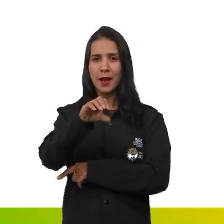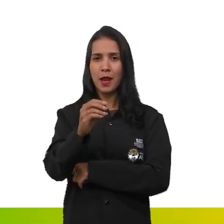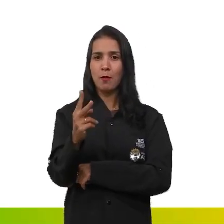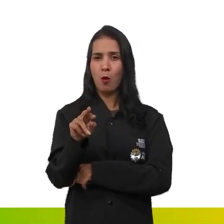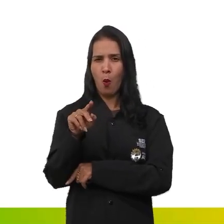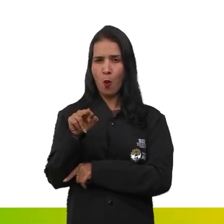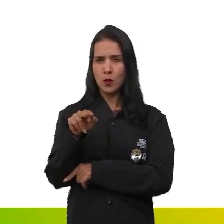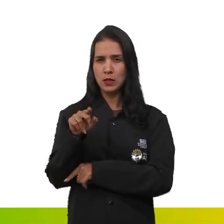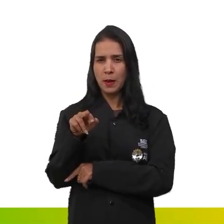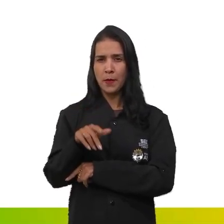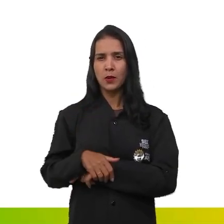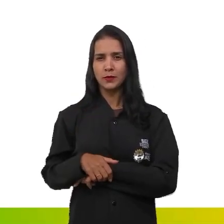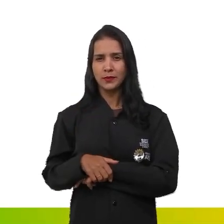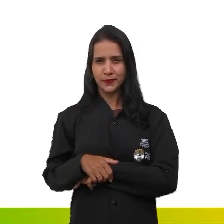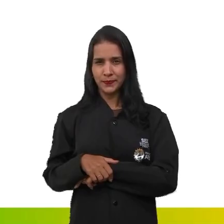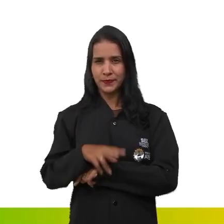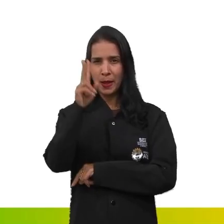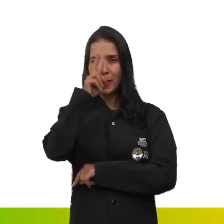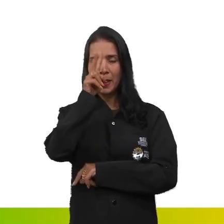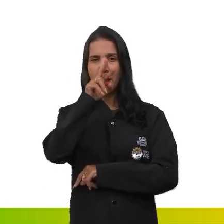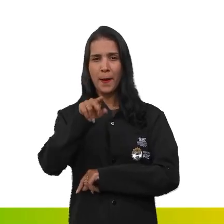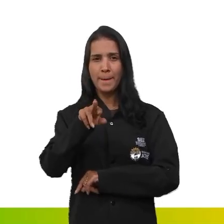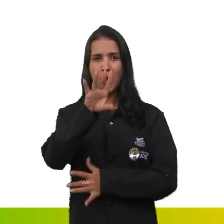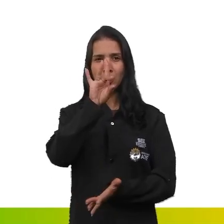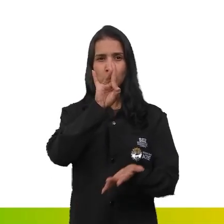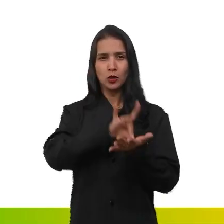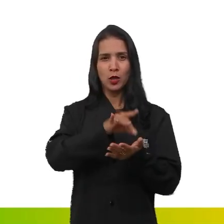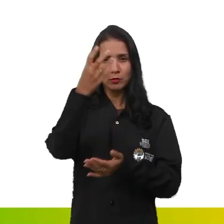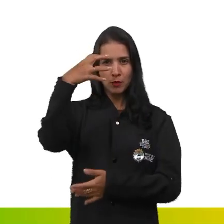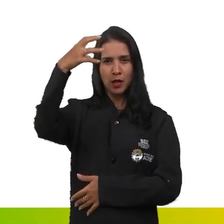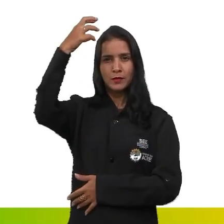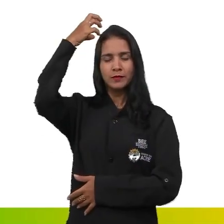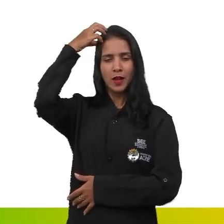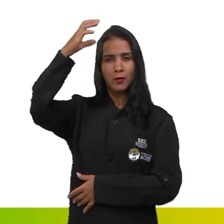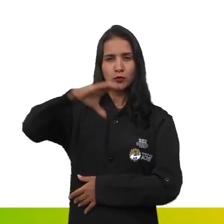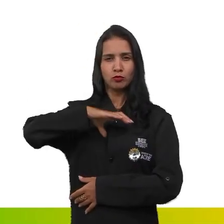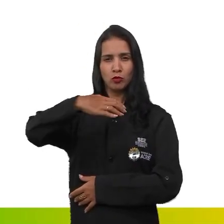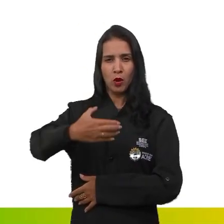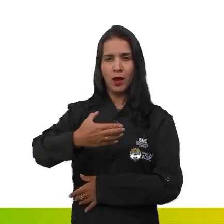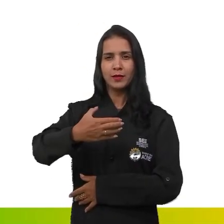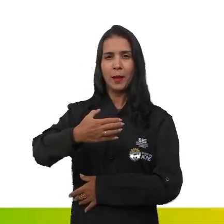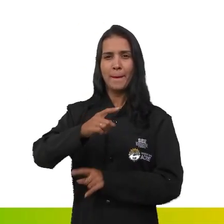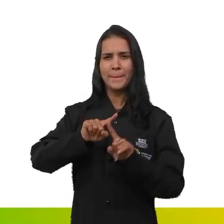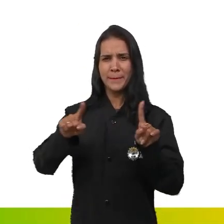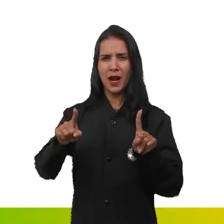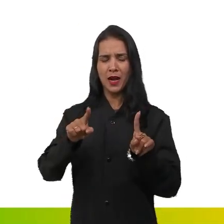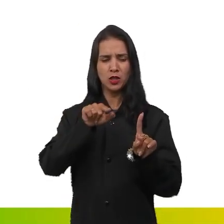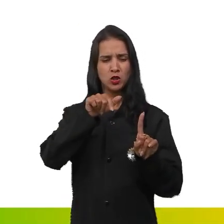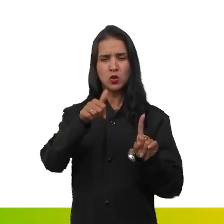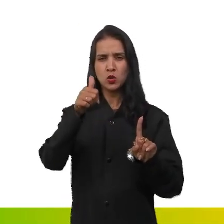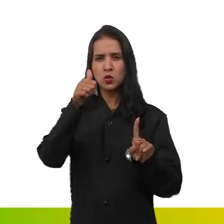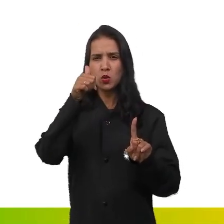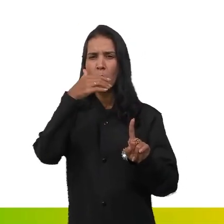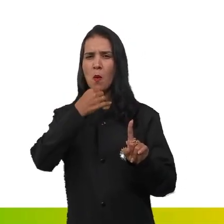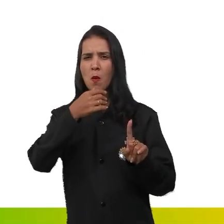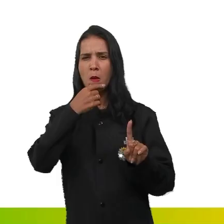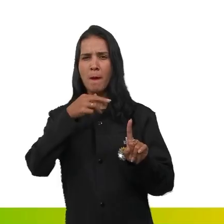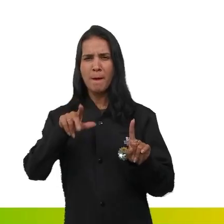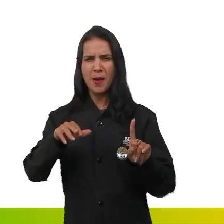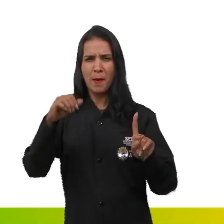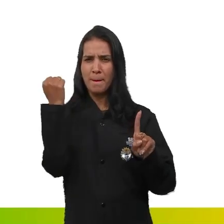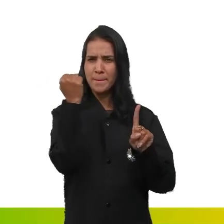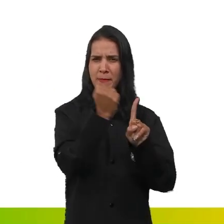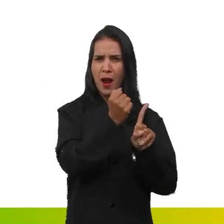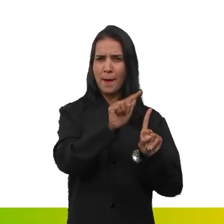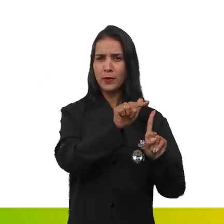irmãos que se estabeleceram reis aí em uma cidade e Rômulo matou Remo. Esses irmãozinhos que